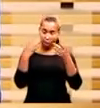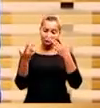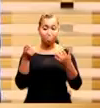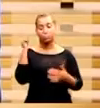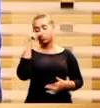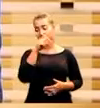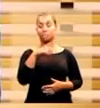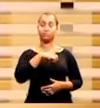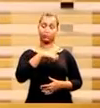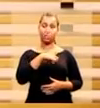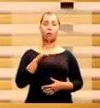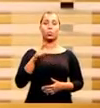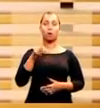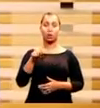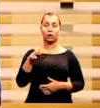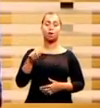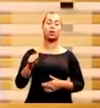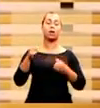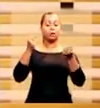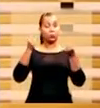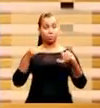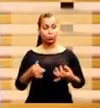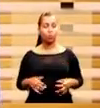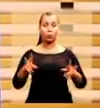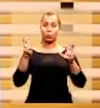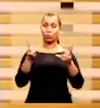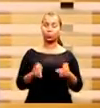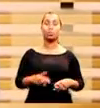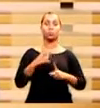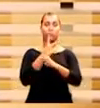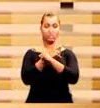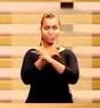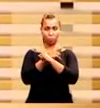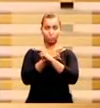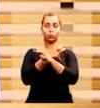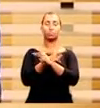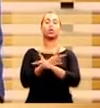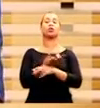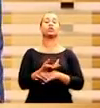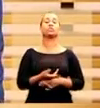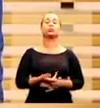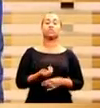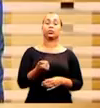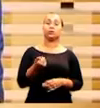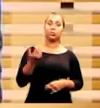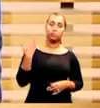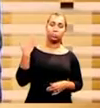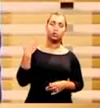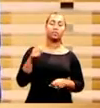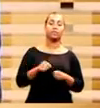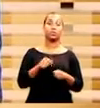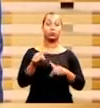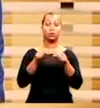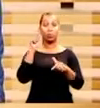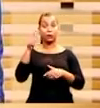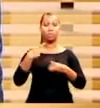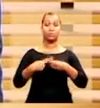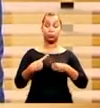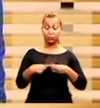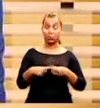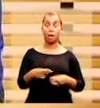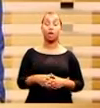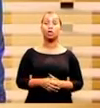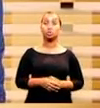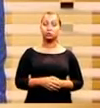espetáculo é um pouco difícil. O Ganga salientou numa questão que Presidente Prudente, né? A gente recentemente fez uns trabalhos lá